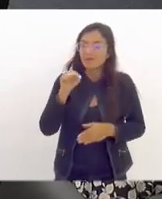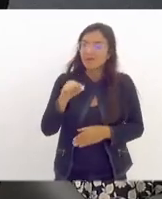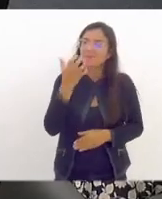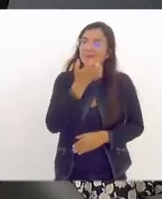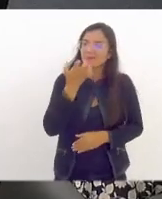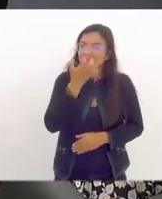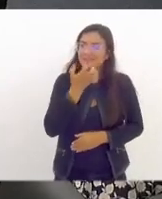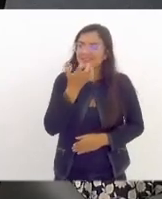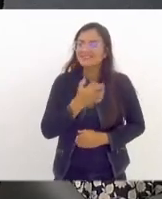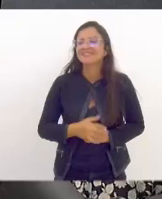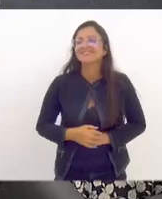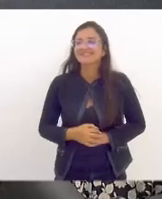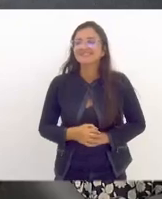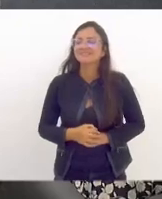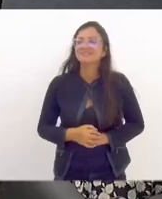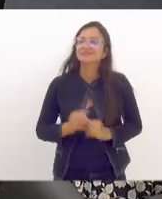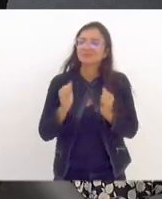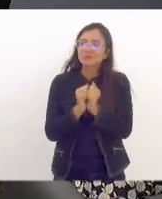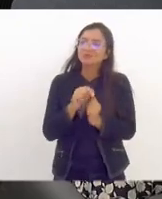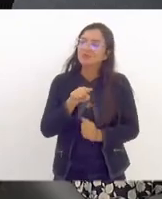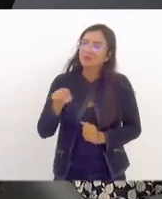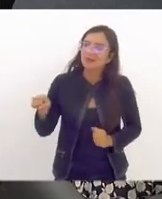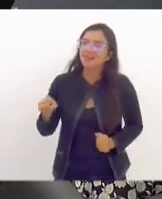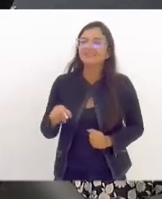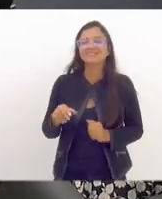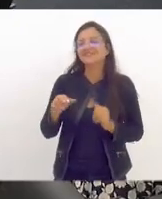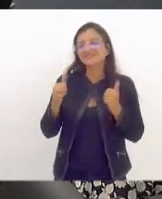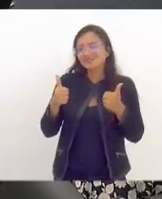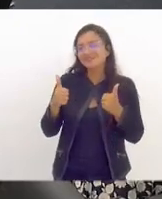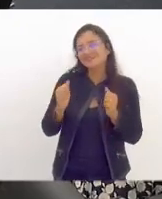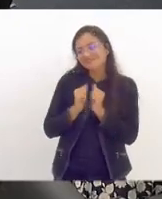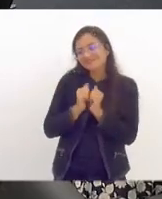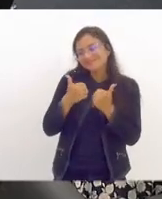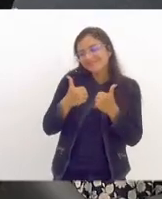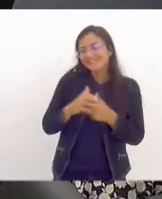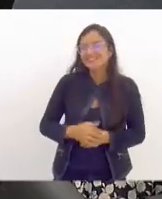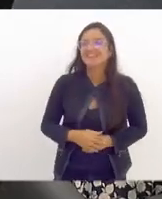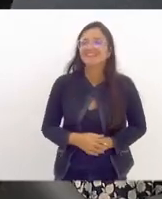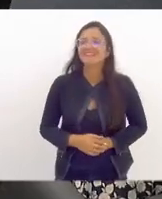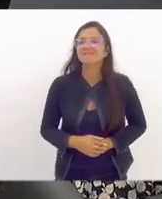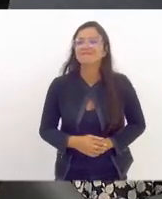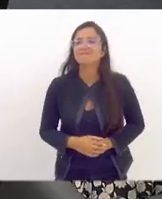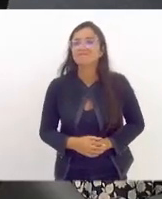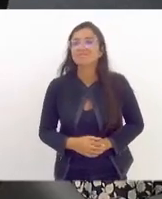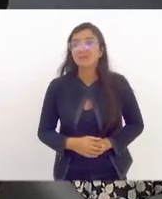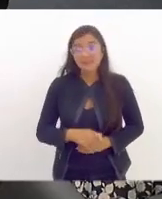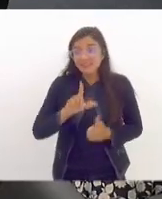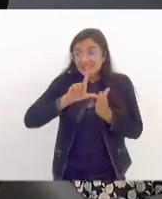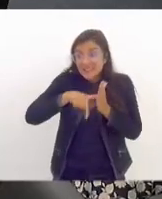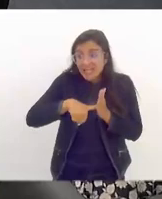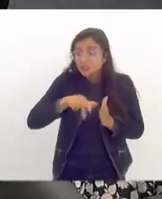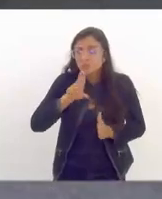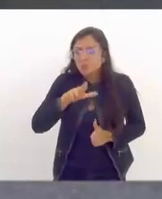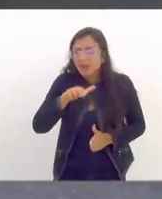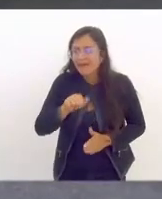porque também foi negado então nós estamos juntos tá legal rapaziada nunca é tarde